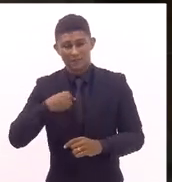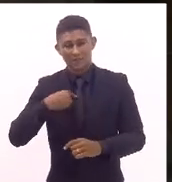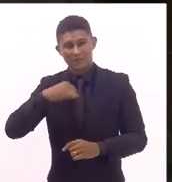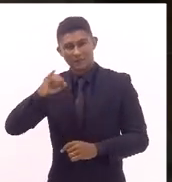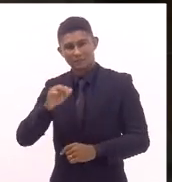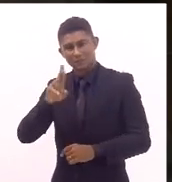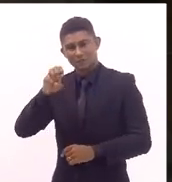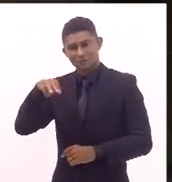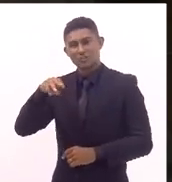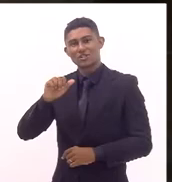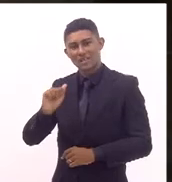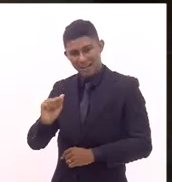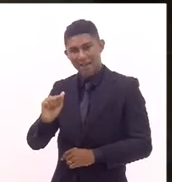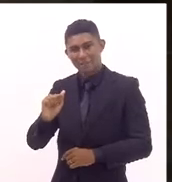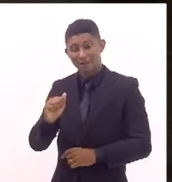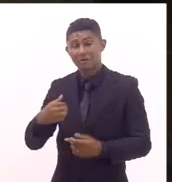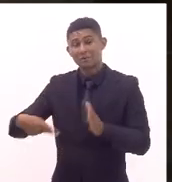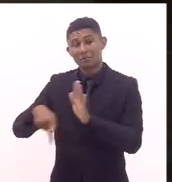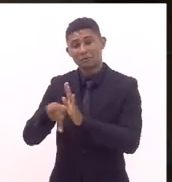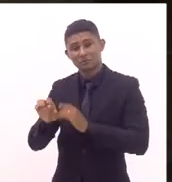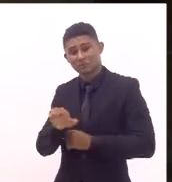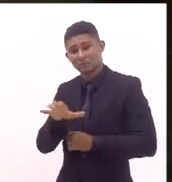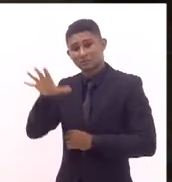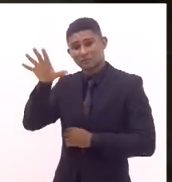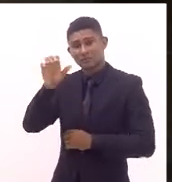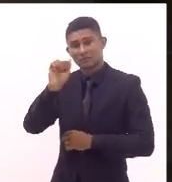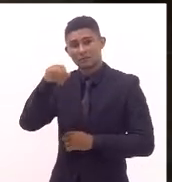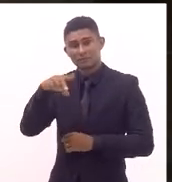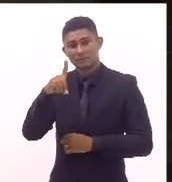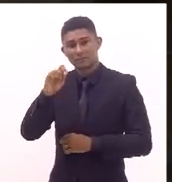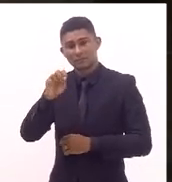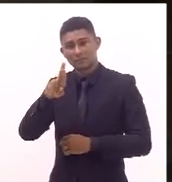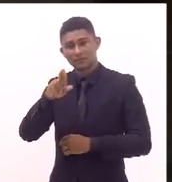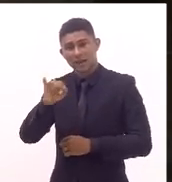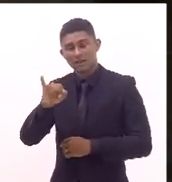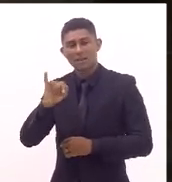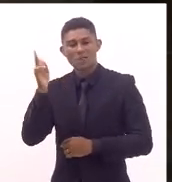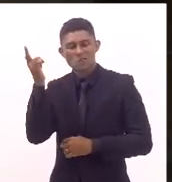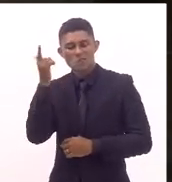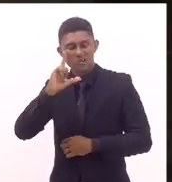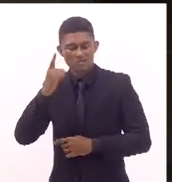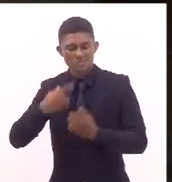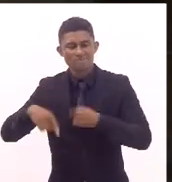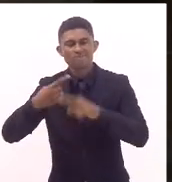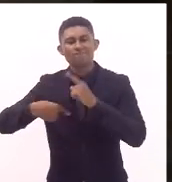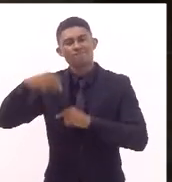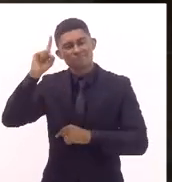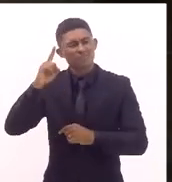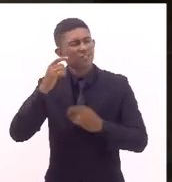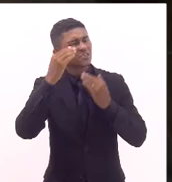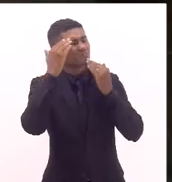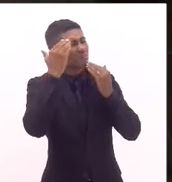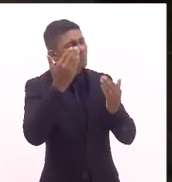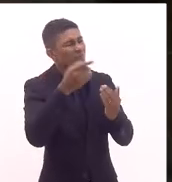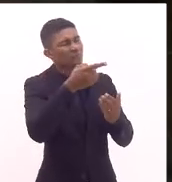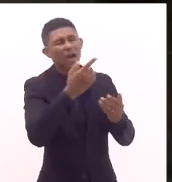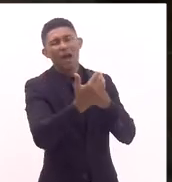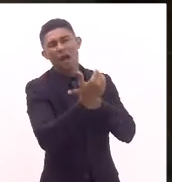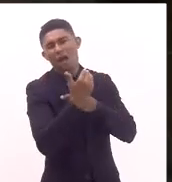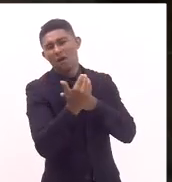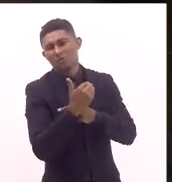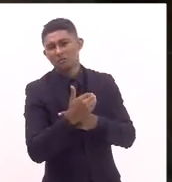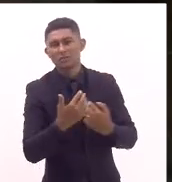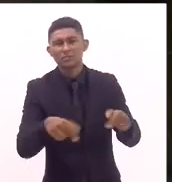do Andaraí a Jurema Batista ter me ajudado a construir a Jurema Batista tá bem né Muito obrigada muito